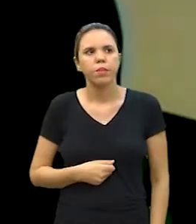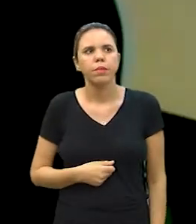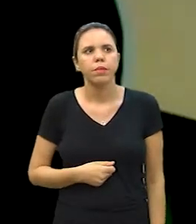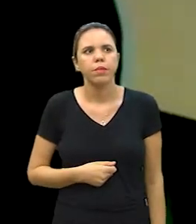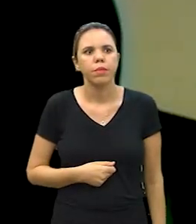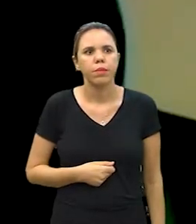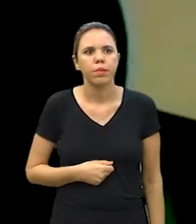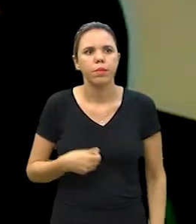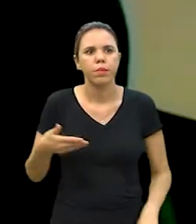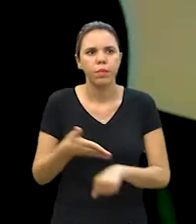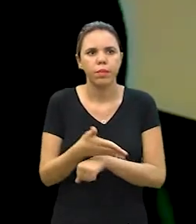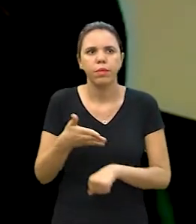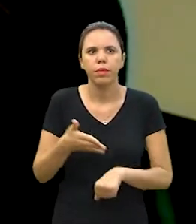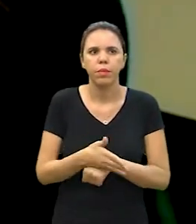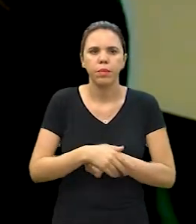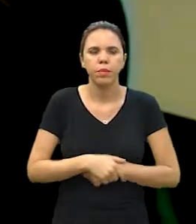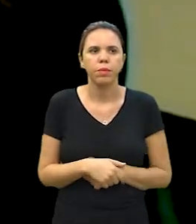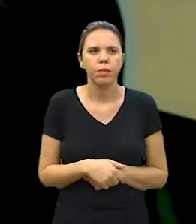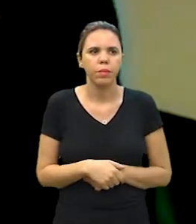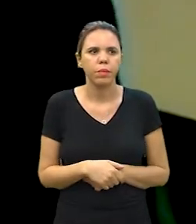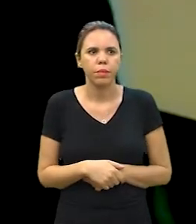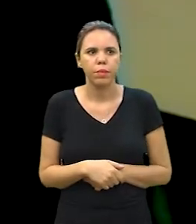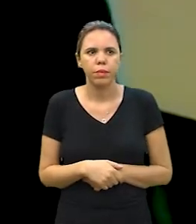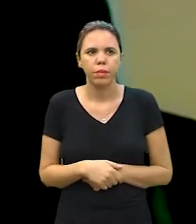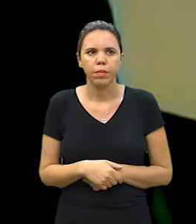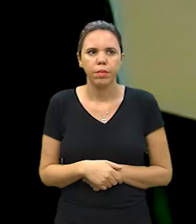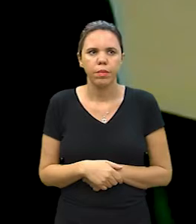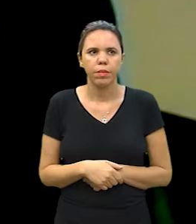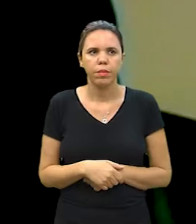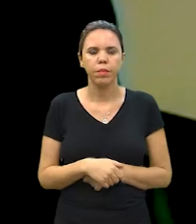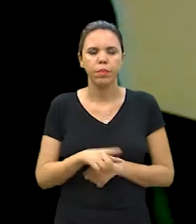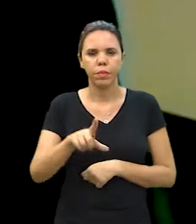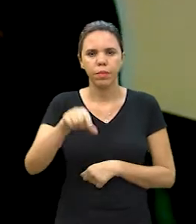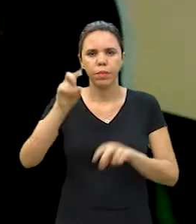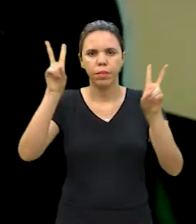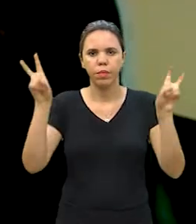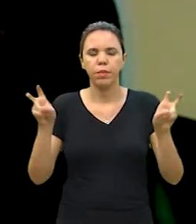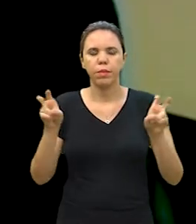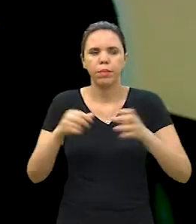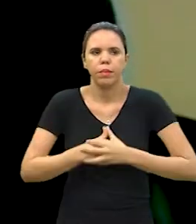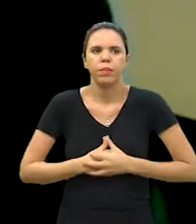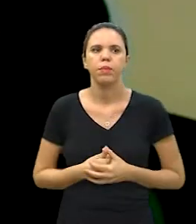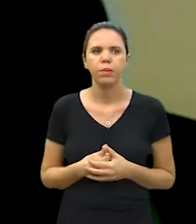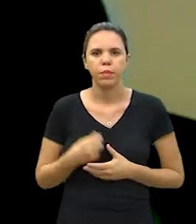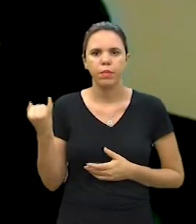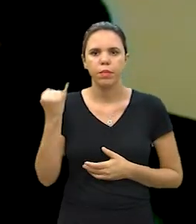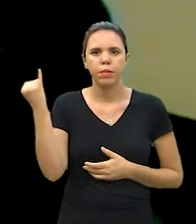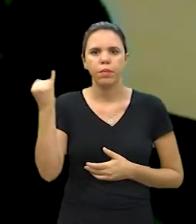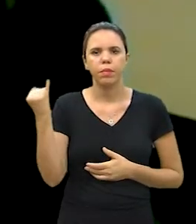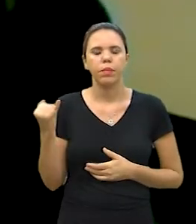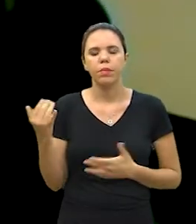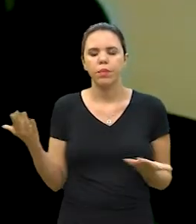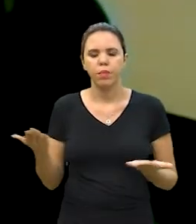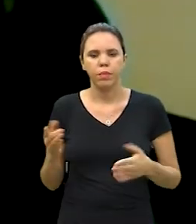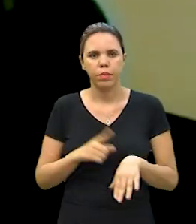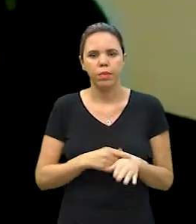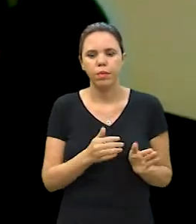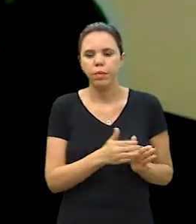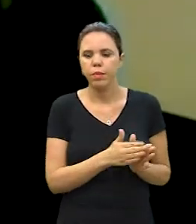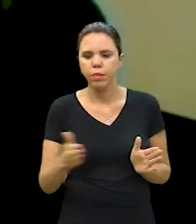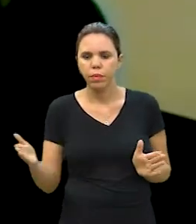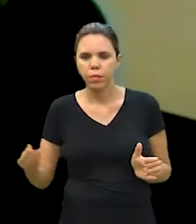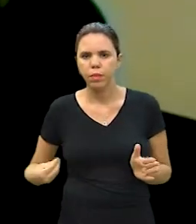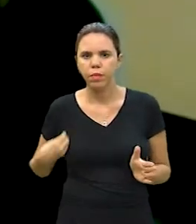Farmadic pela participação e pela escolha do tema, né, a pertinência do tema nesse momento em que